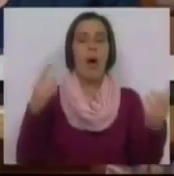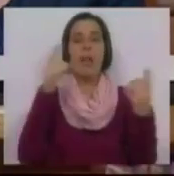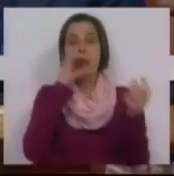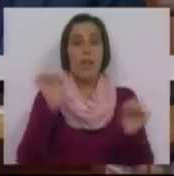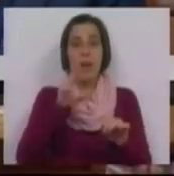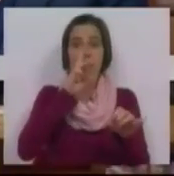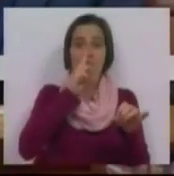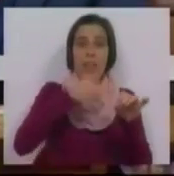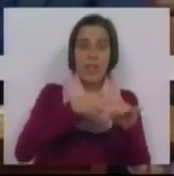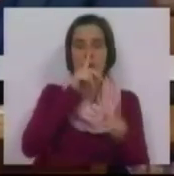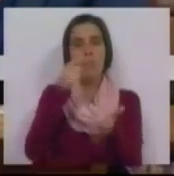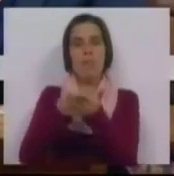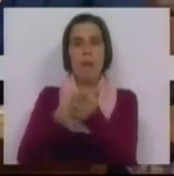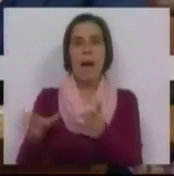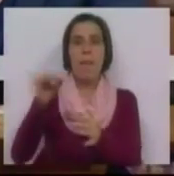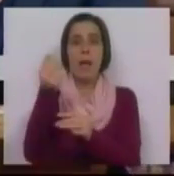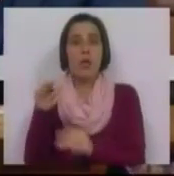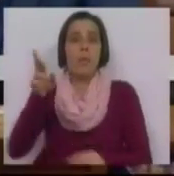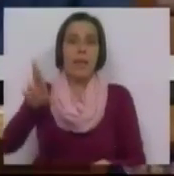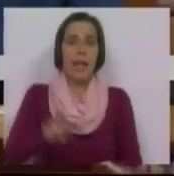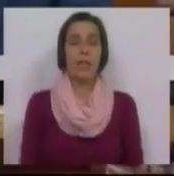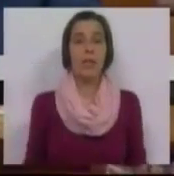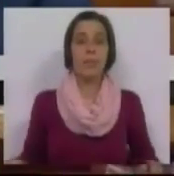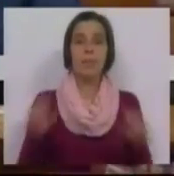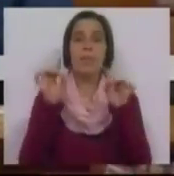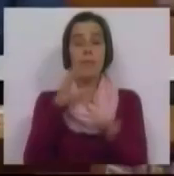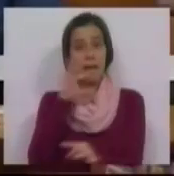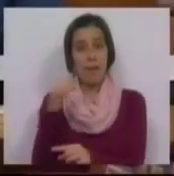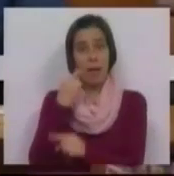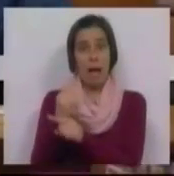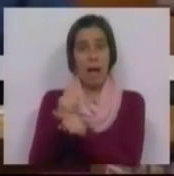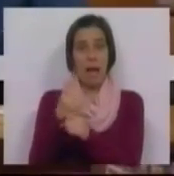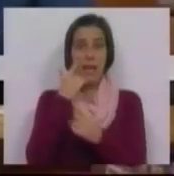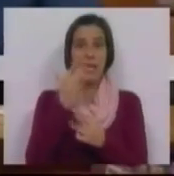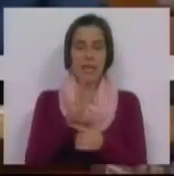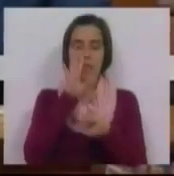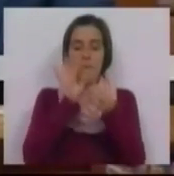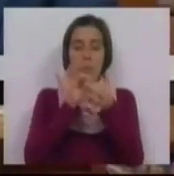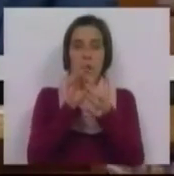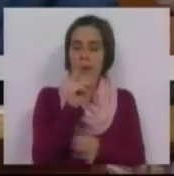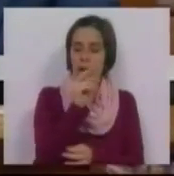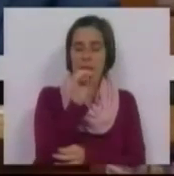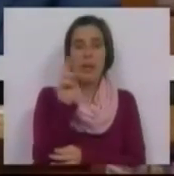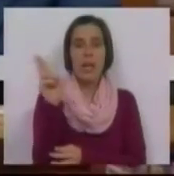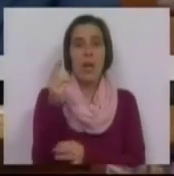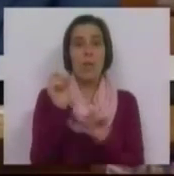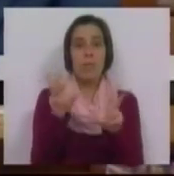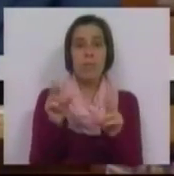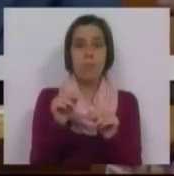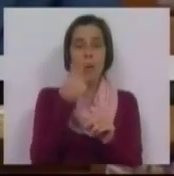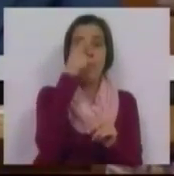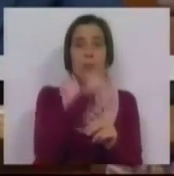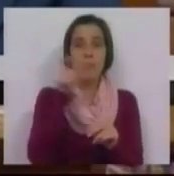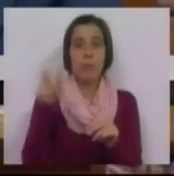não for a diesel e tiverem que pagar mais uma taxa. E esta família, que tem pouco mais de 300 euros líquidos